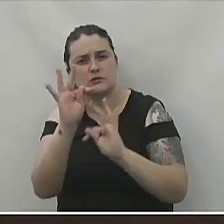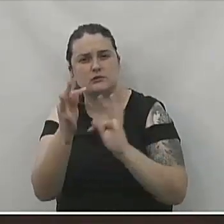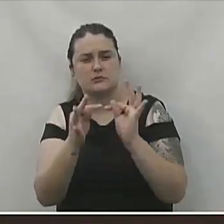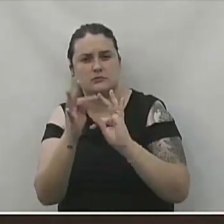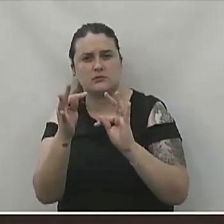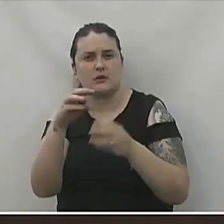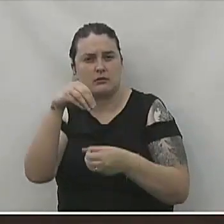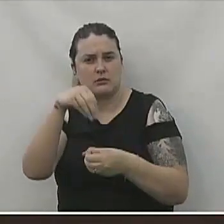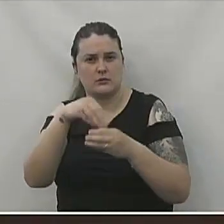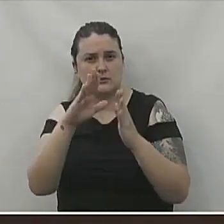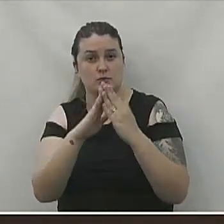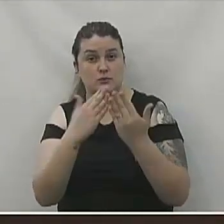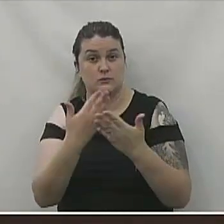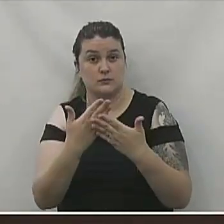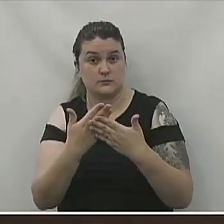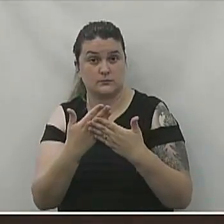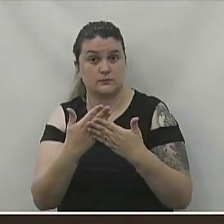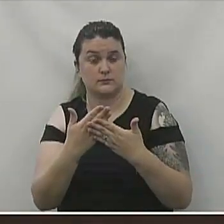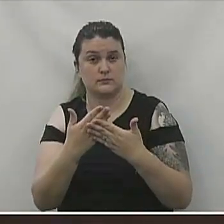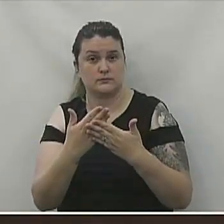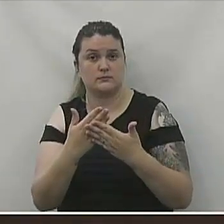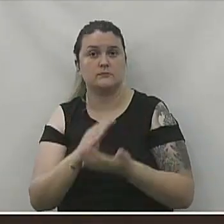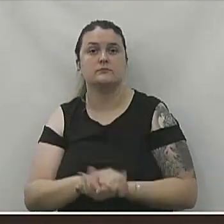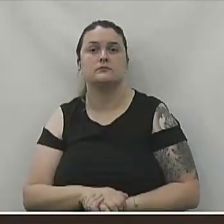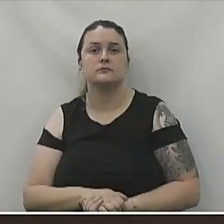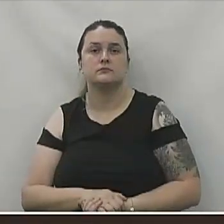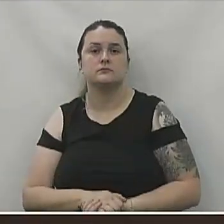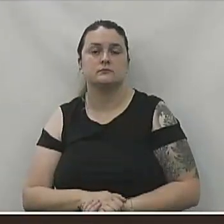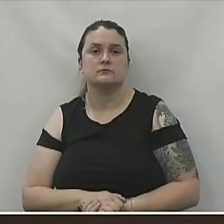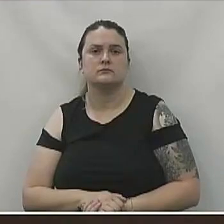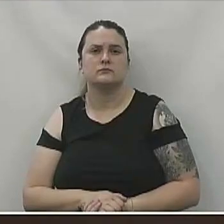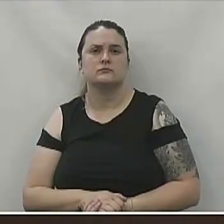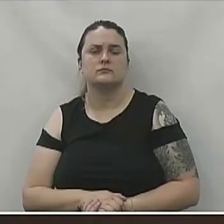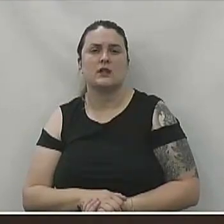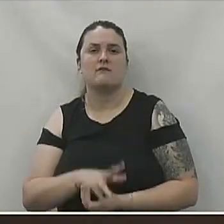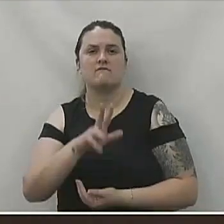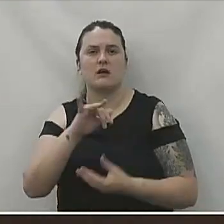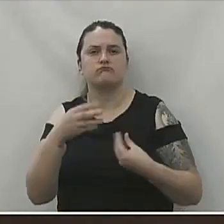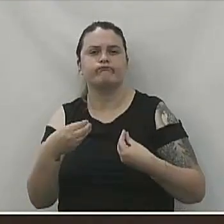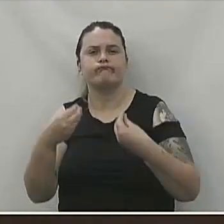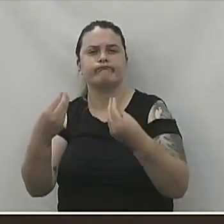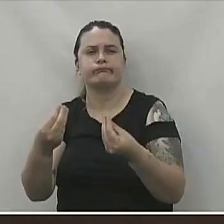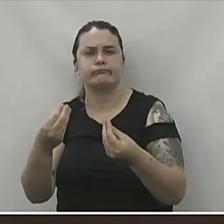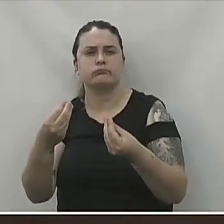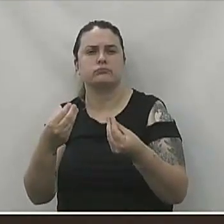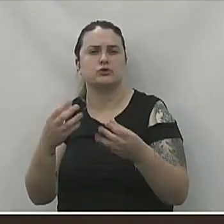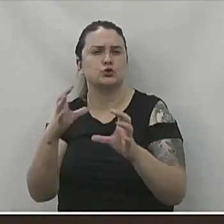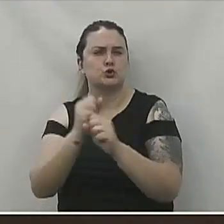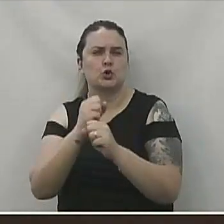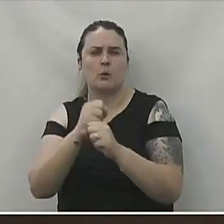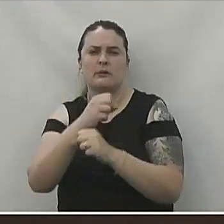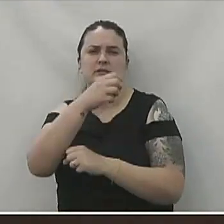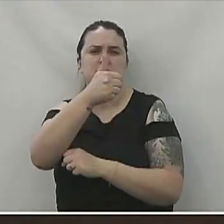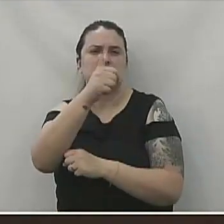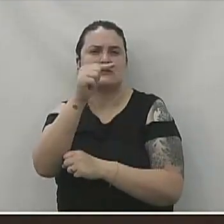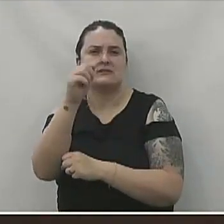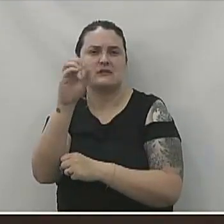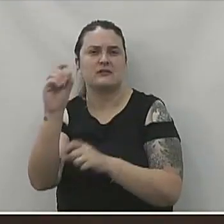tecnologia dentro das escolas por um serão entregues no total